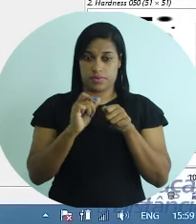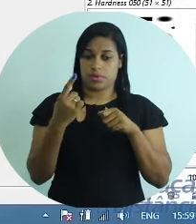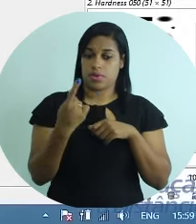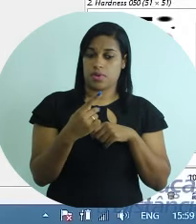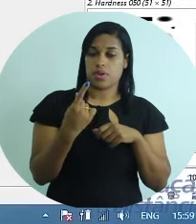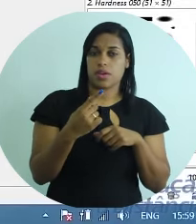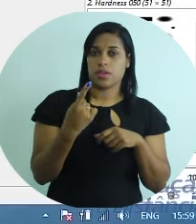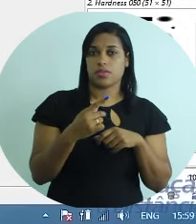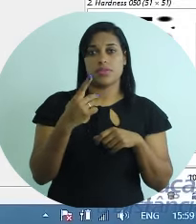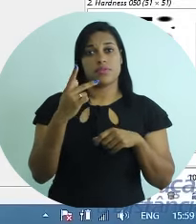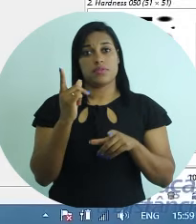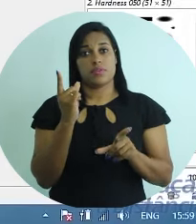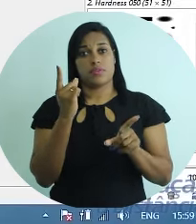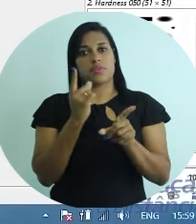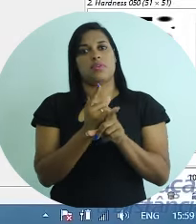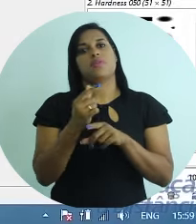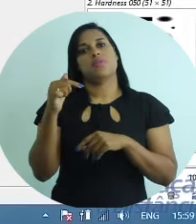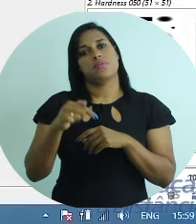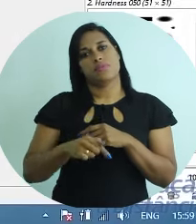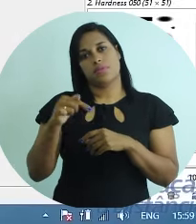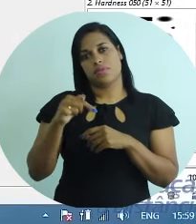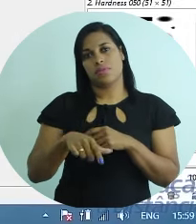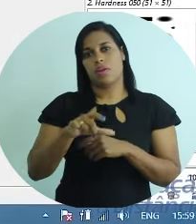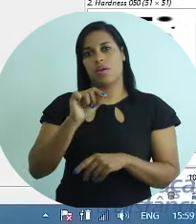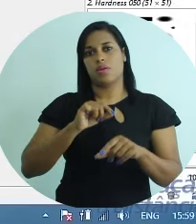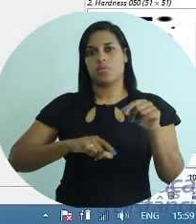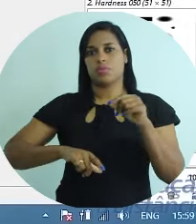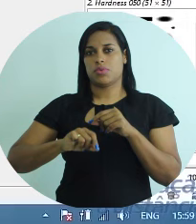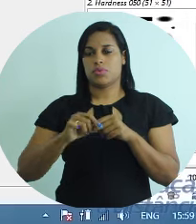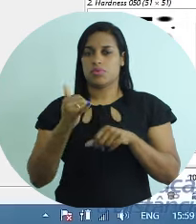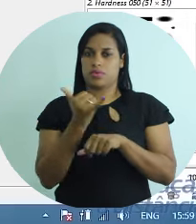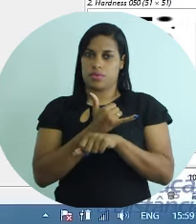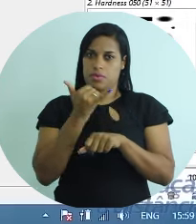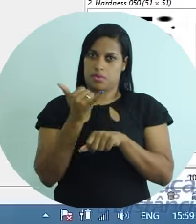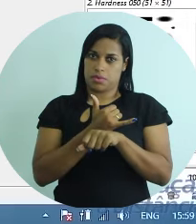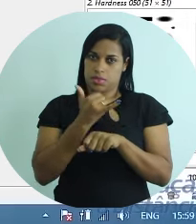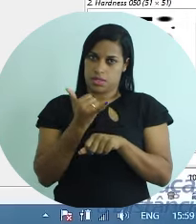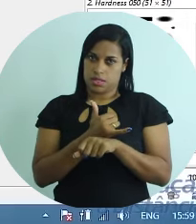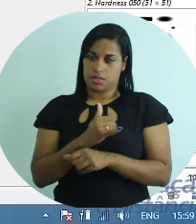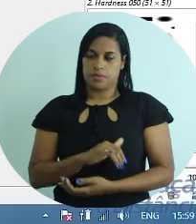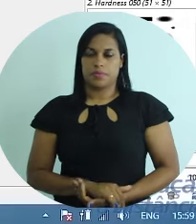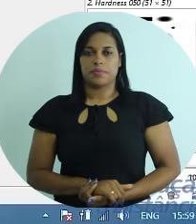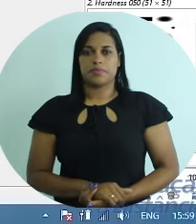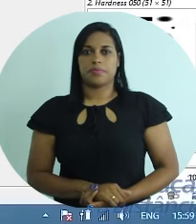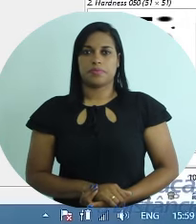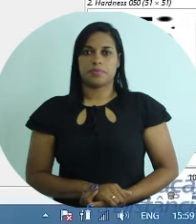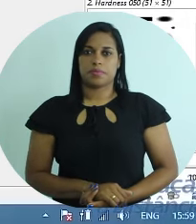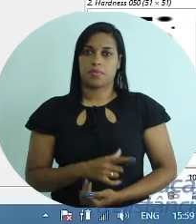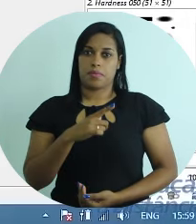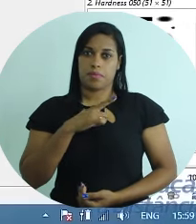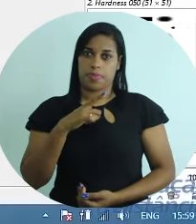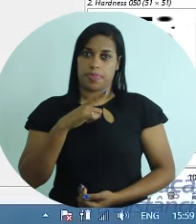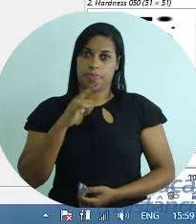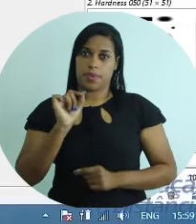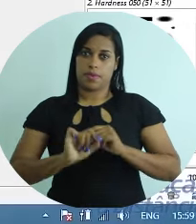ferramentas, você vai encontrar aqui nesse opções de ferramentas. Você tem aqui, basicamente,